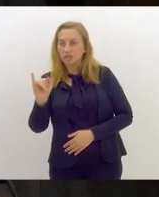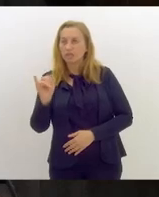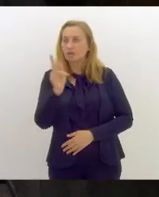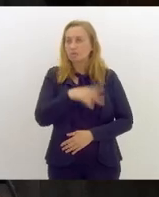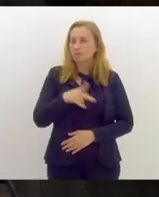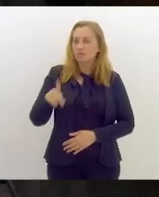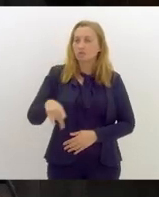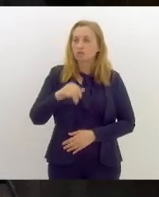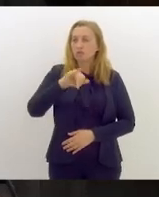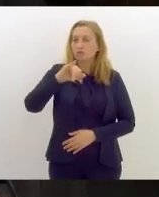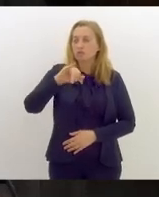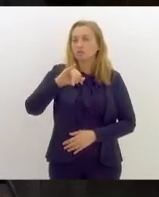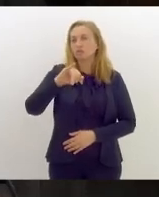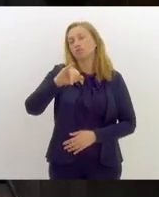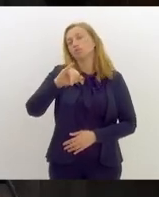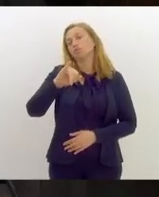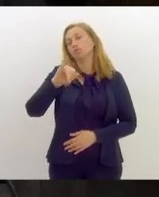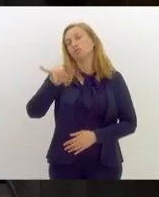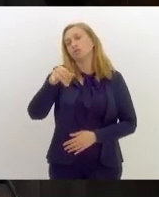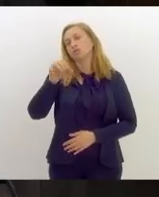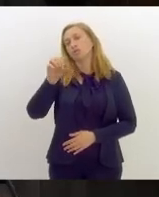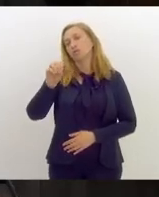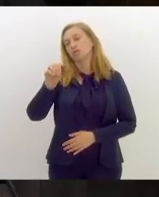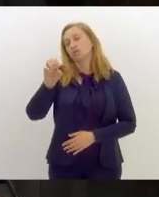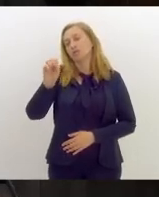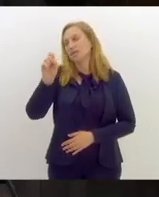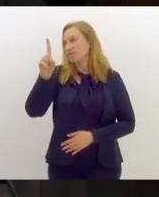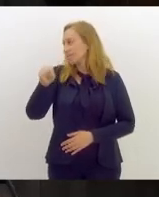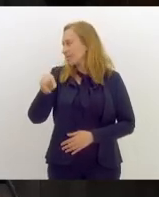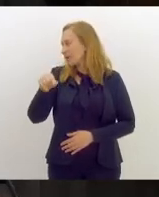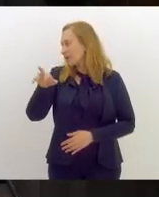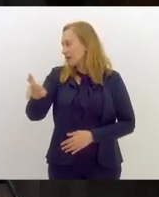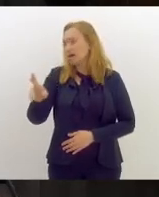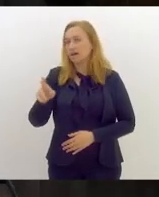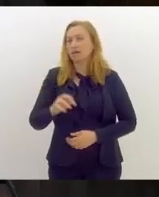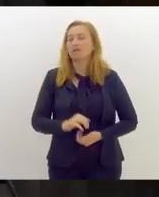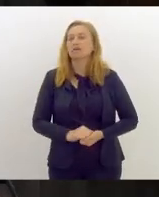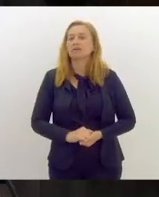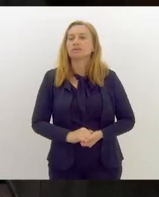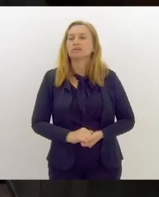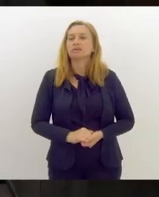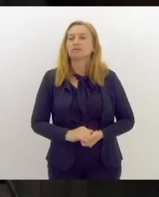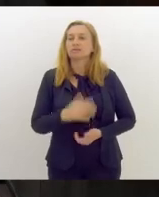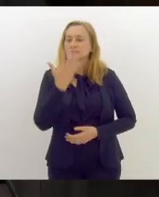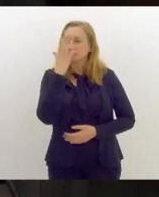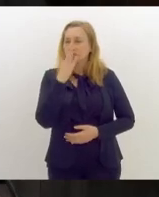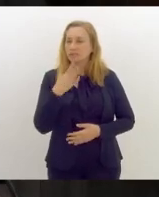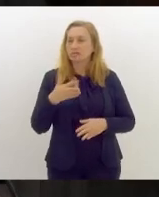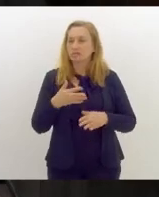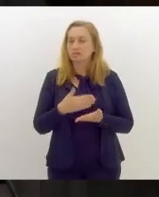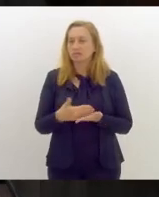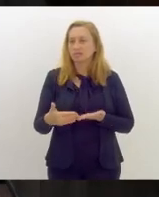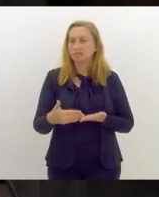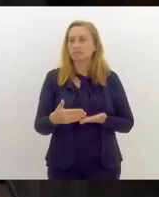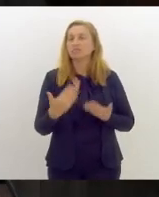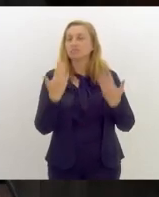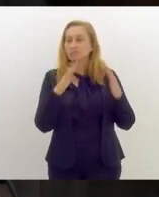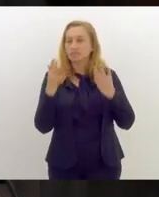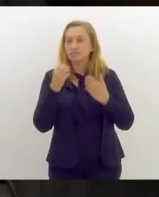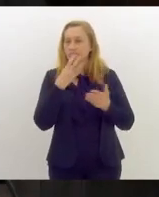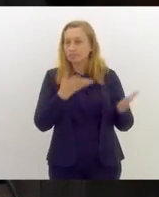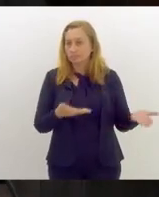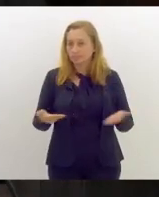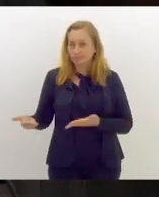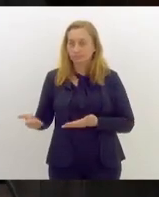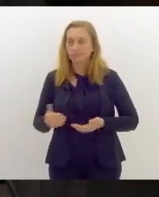Josemar dois quadros do maior valor que comporam a Assembleia Legislativa a partir do primeiro de fevereiro de 2023 Parabéns sejam bem-vindos